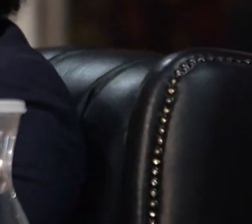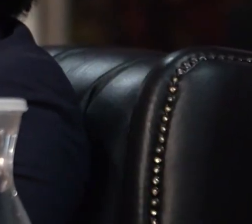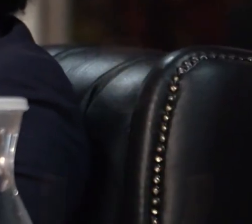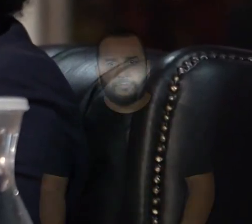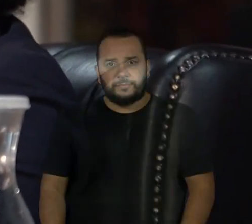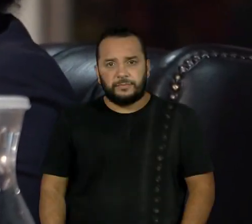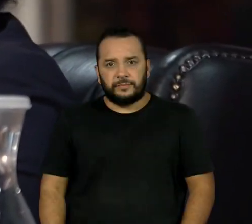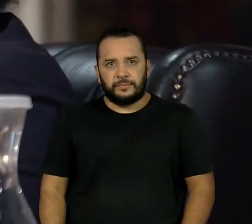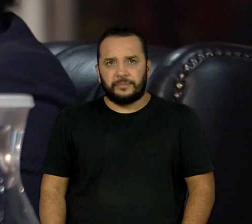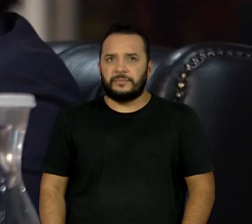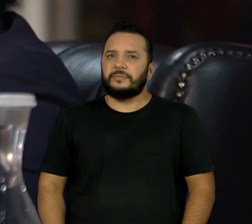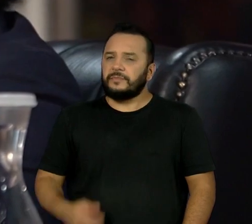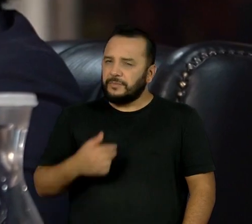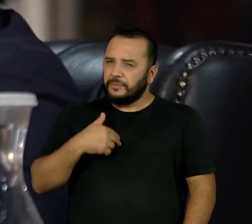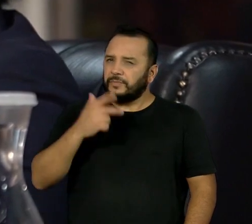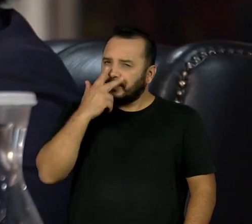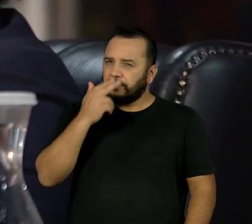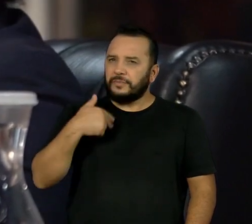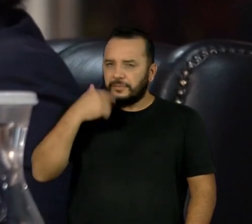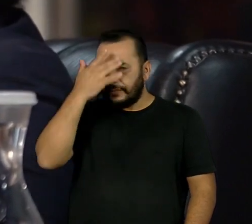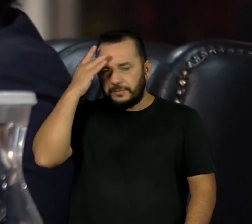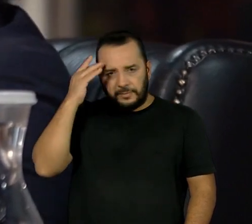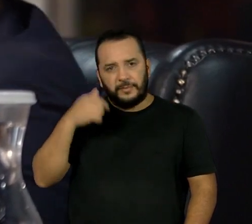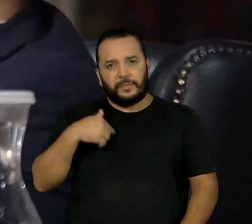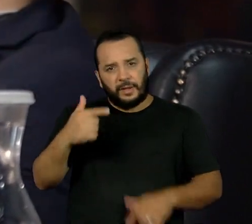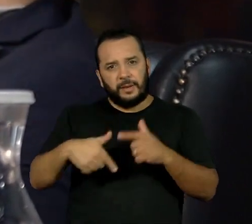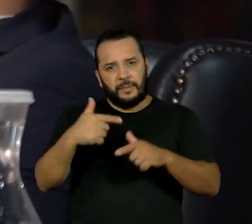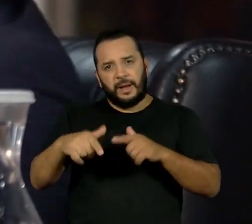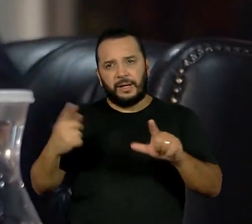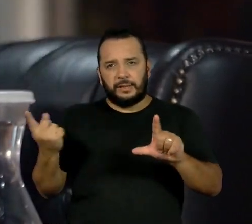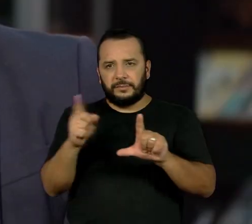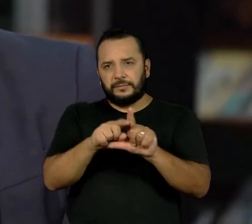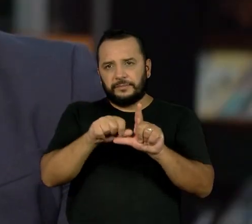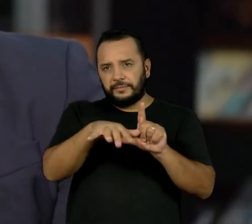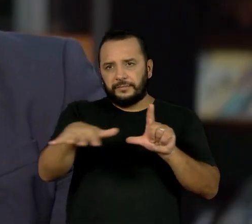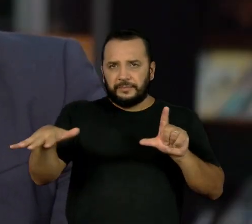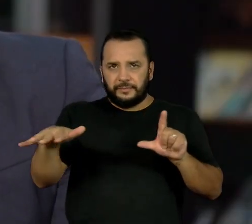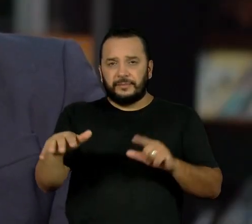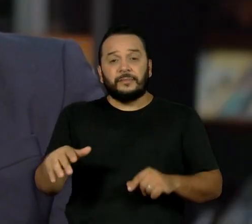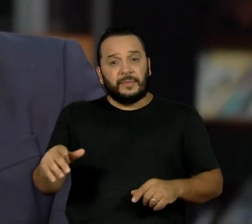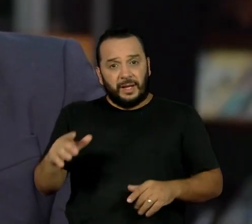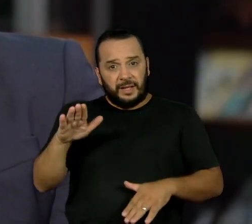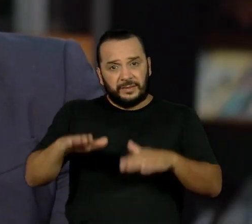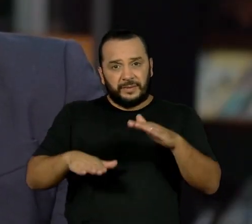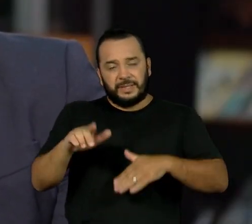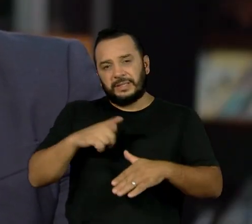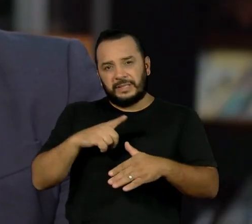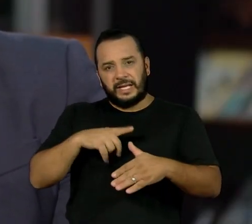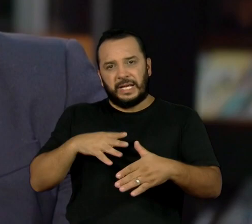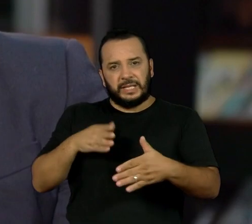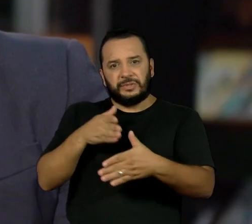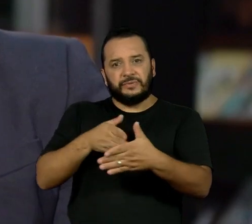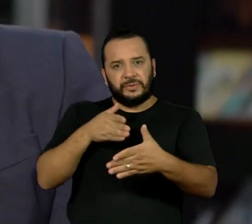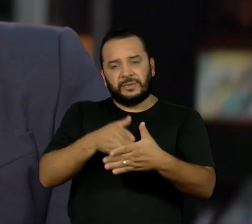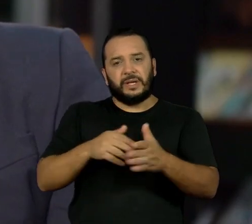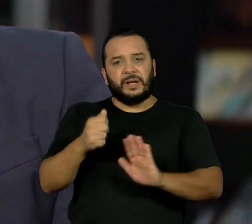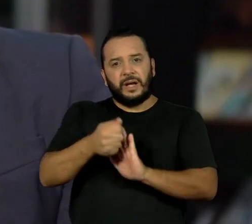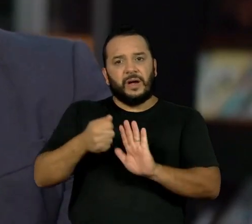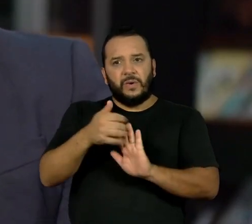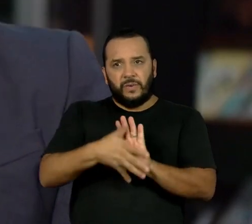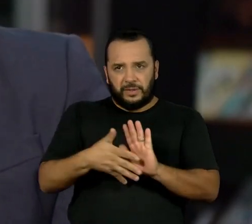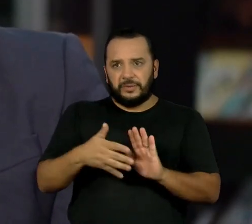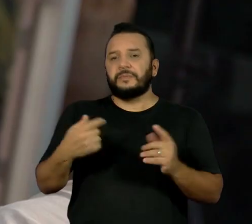Eu acho que influenciadores que trabalham nessas plataformas e têm dificuldade, né, com o algoritmo podem e